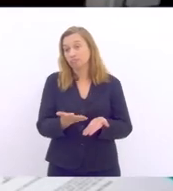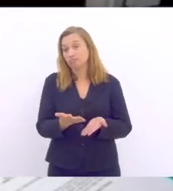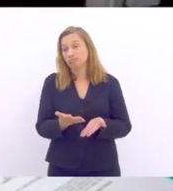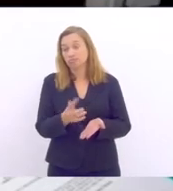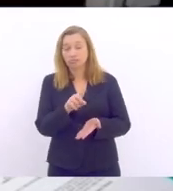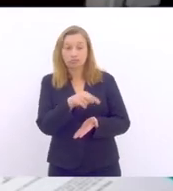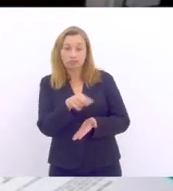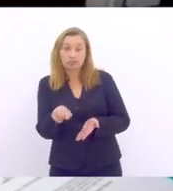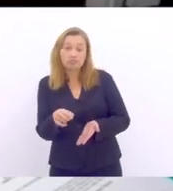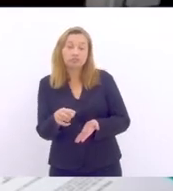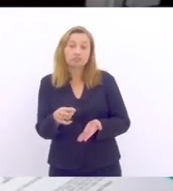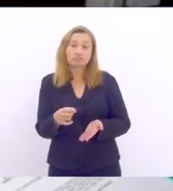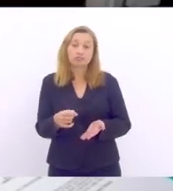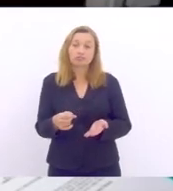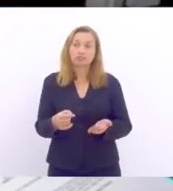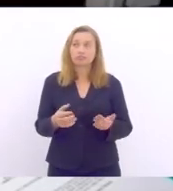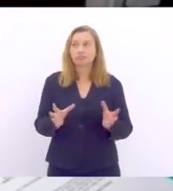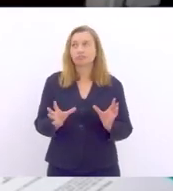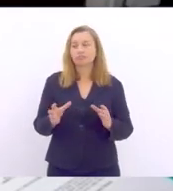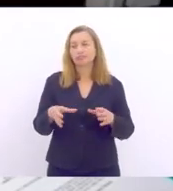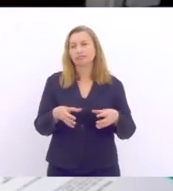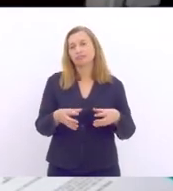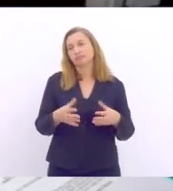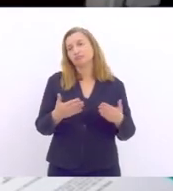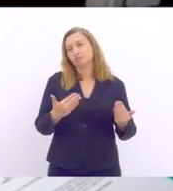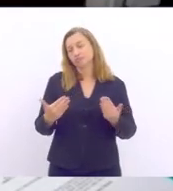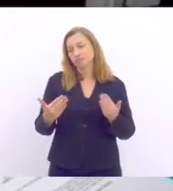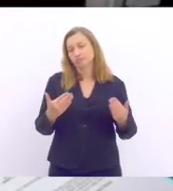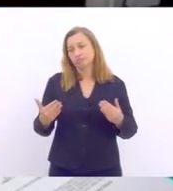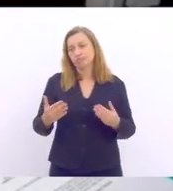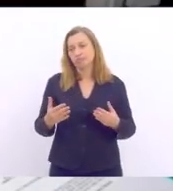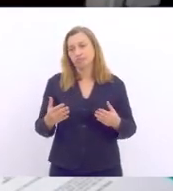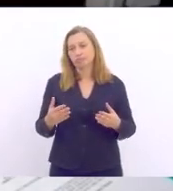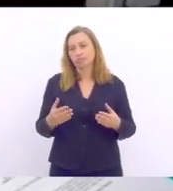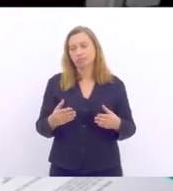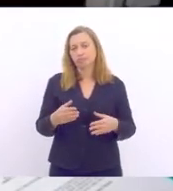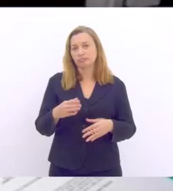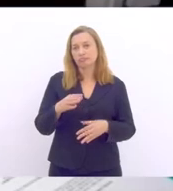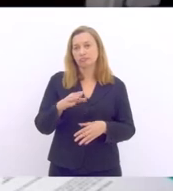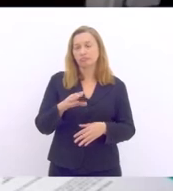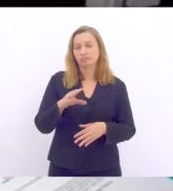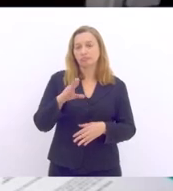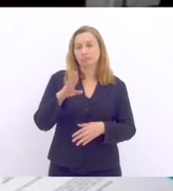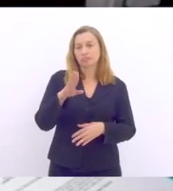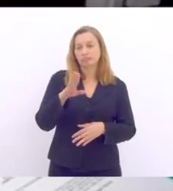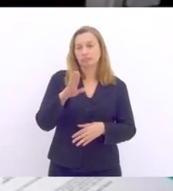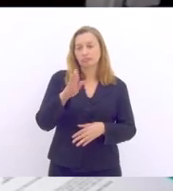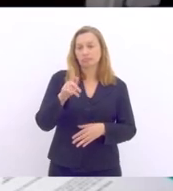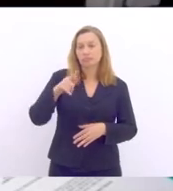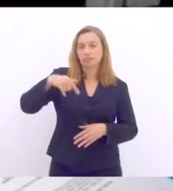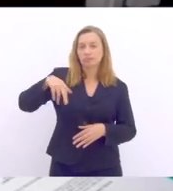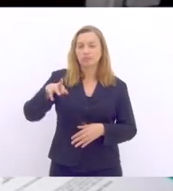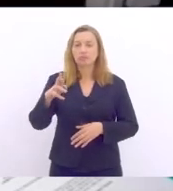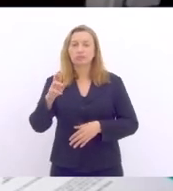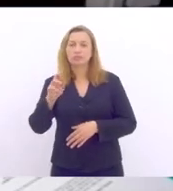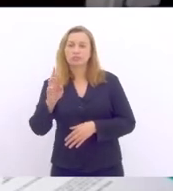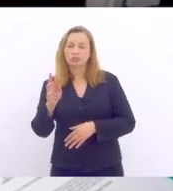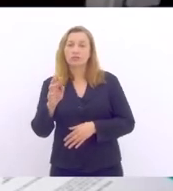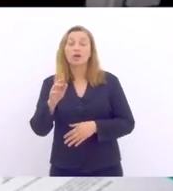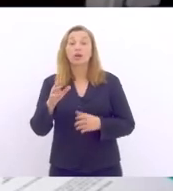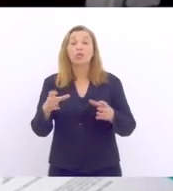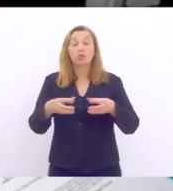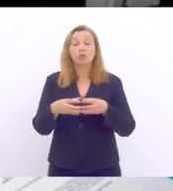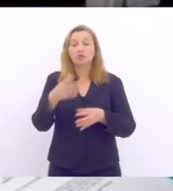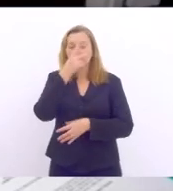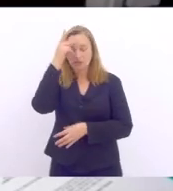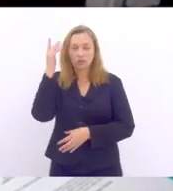fossem assemelhadas a gangues ou a quadrilhas, né? Esse é um falso pressuposto, mas que sustenta, em boa medida, a